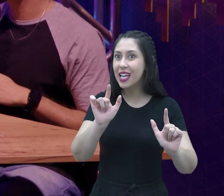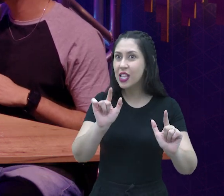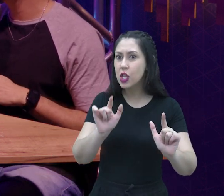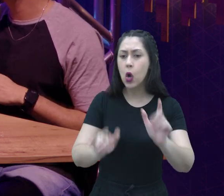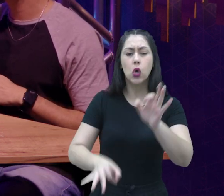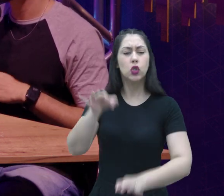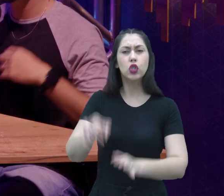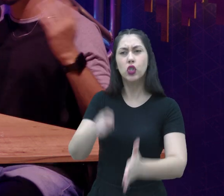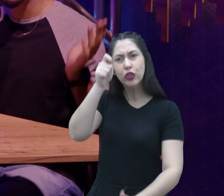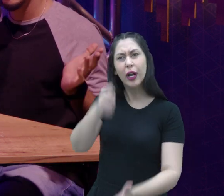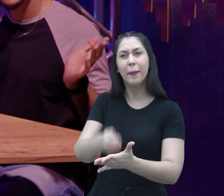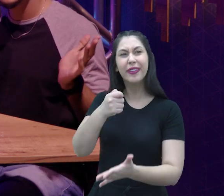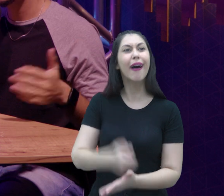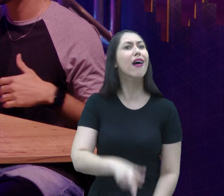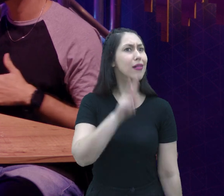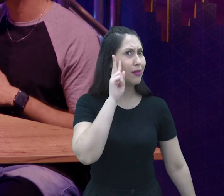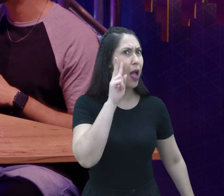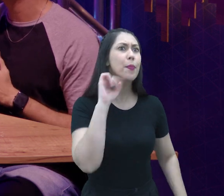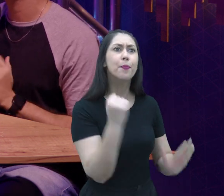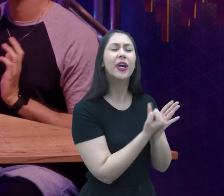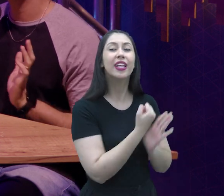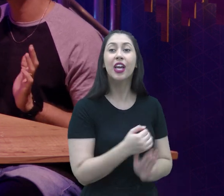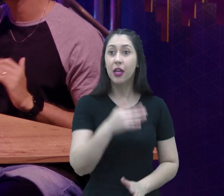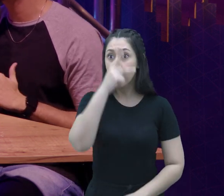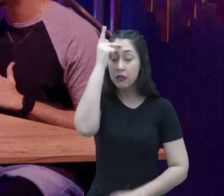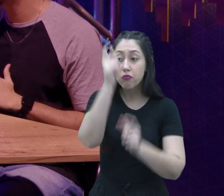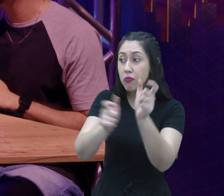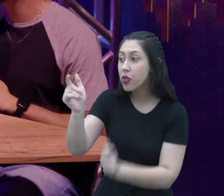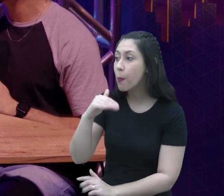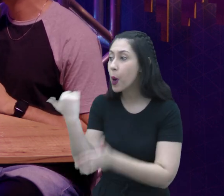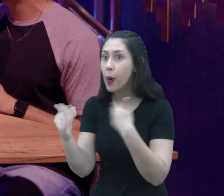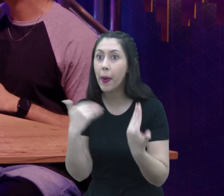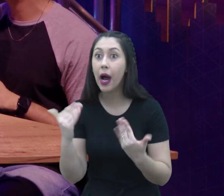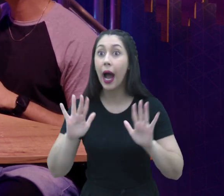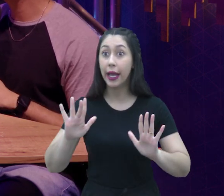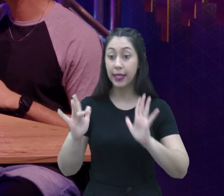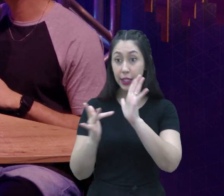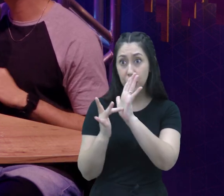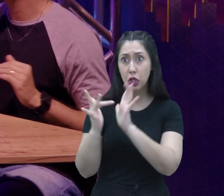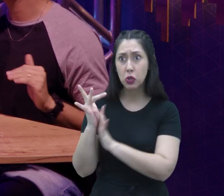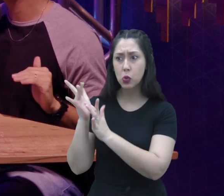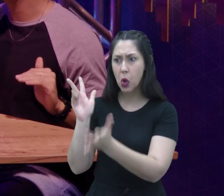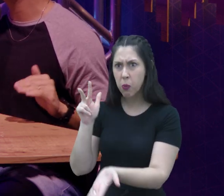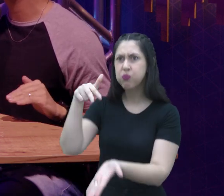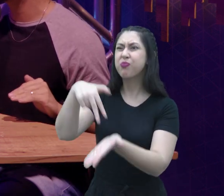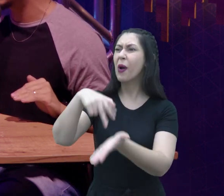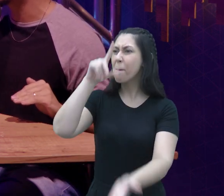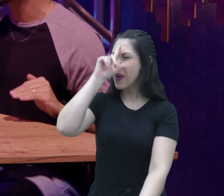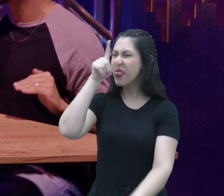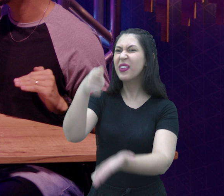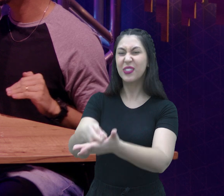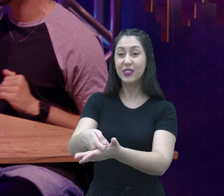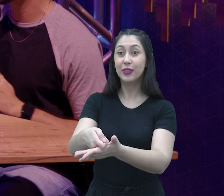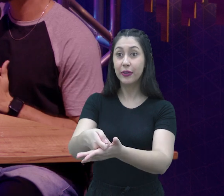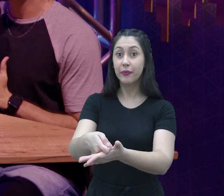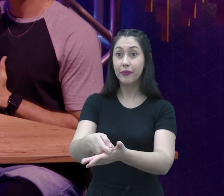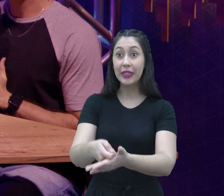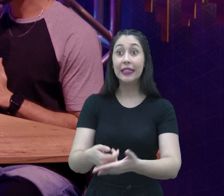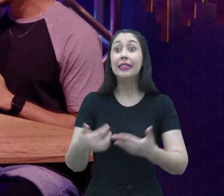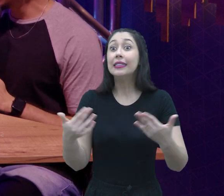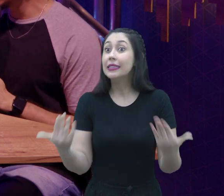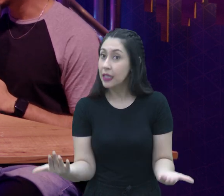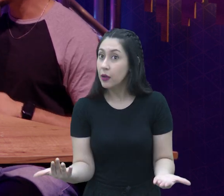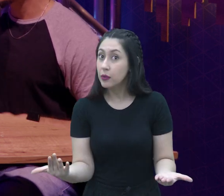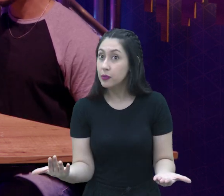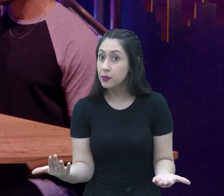cena icônica, todo né? mundo morre, aí aparece Jesus e tal, e é a hora do juízo final, né?